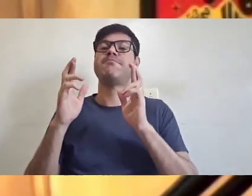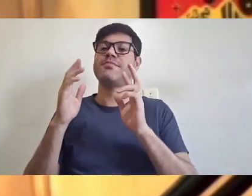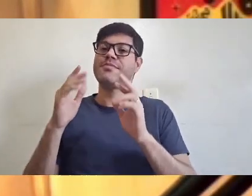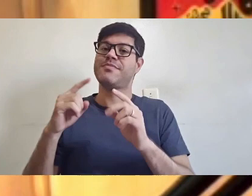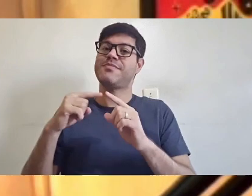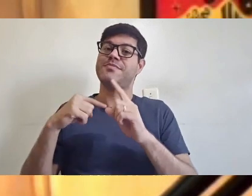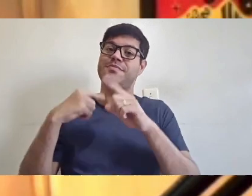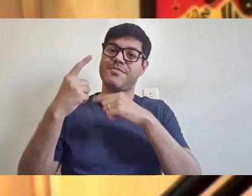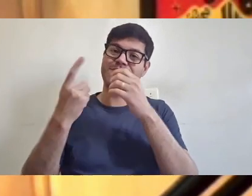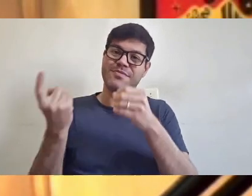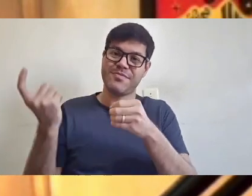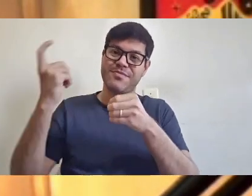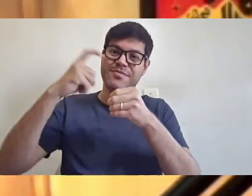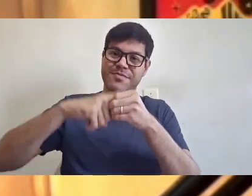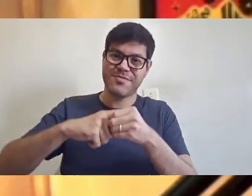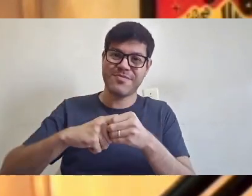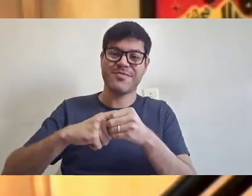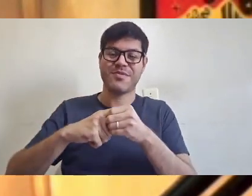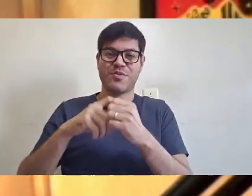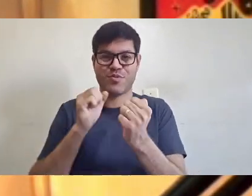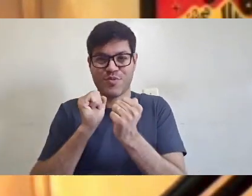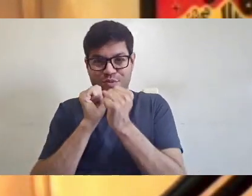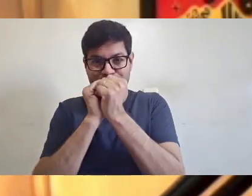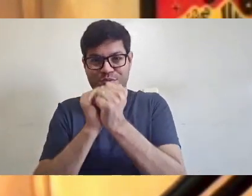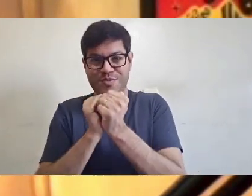espero uma próxima oportunidade que você